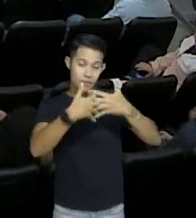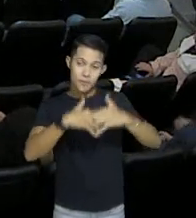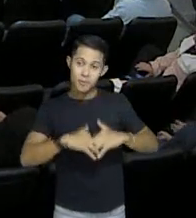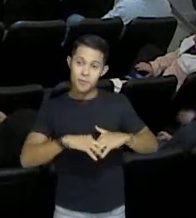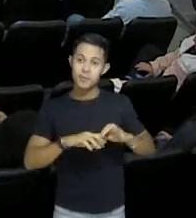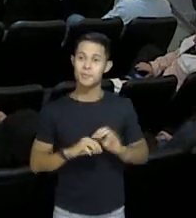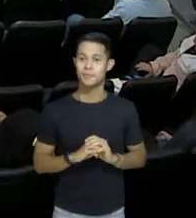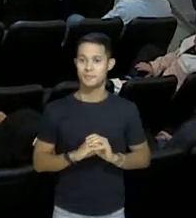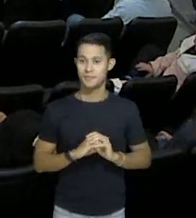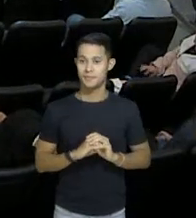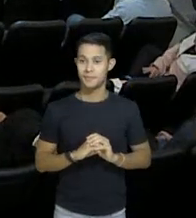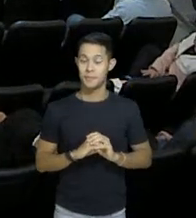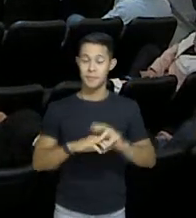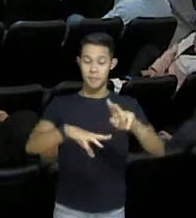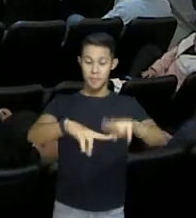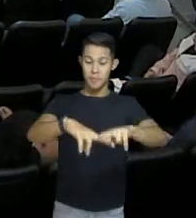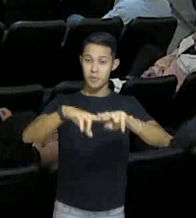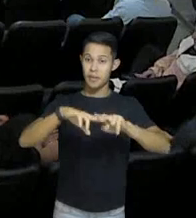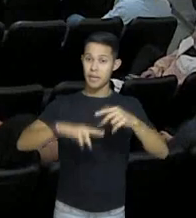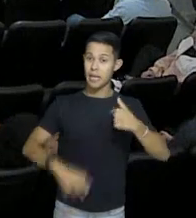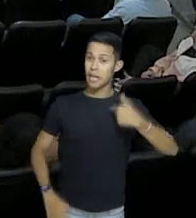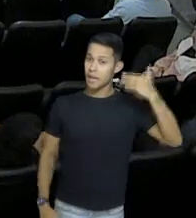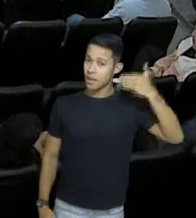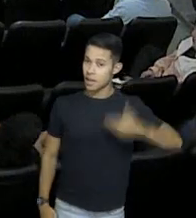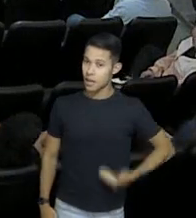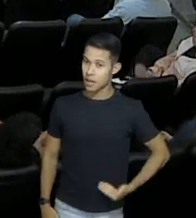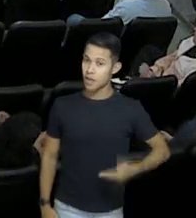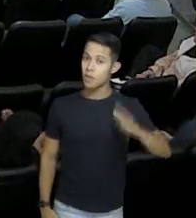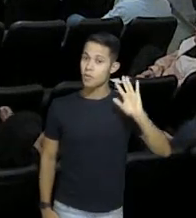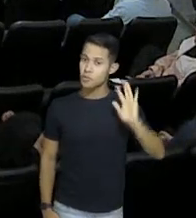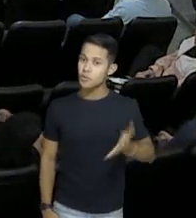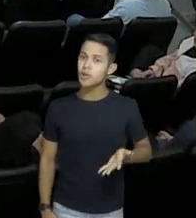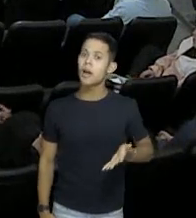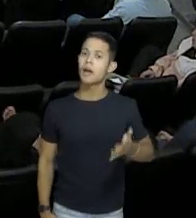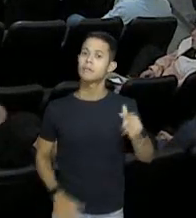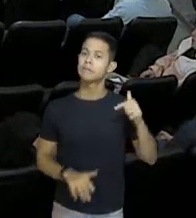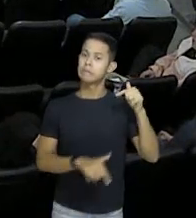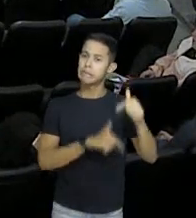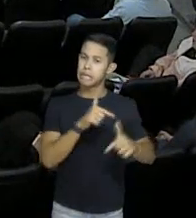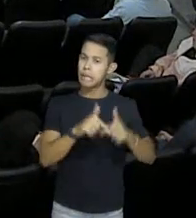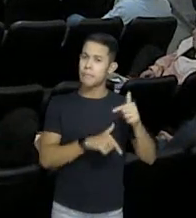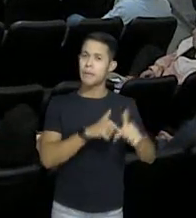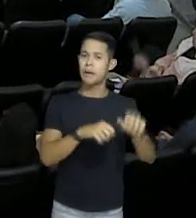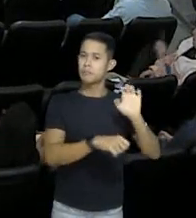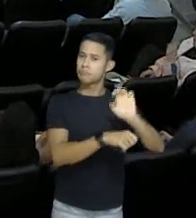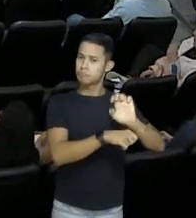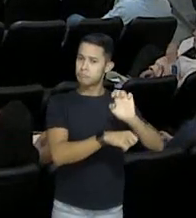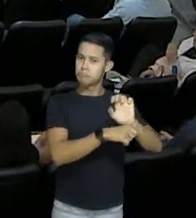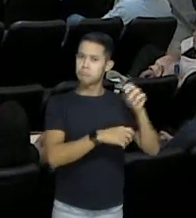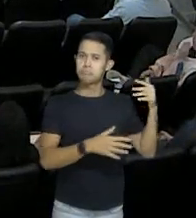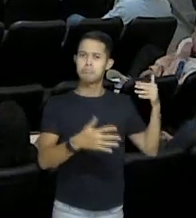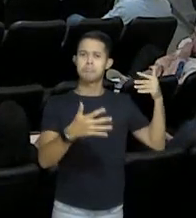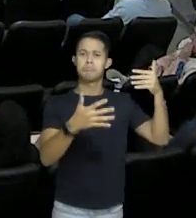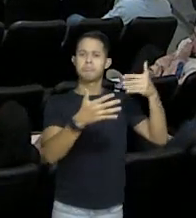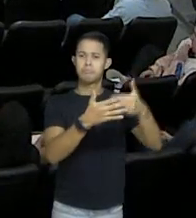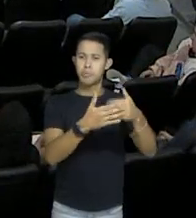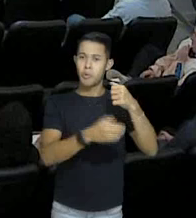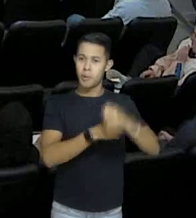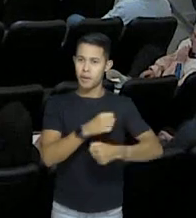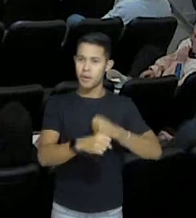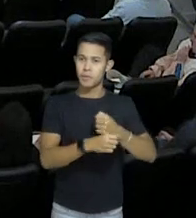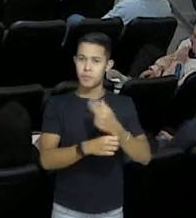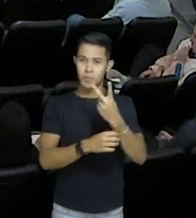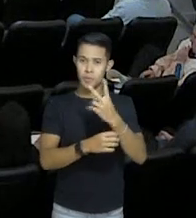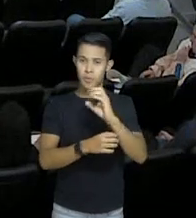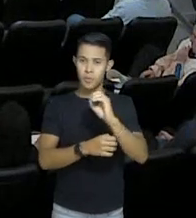Então, eu, que já estou aqui também bastante tempo no Estado, estou desde 2000, inclusive eu venho também de